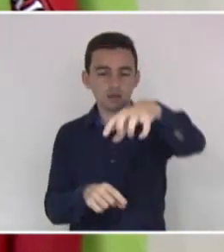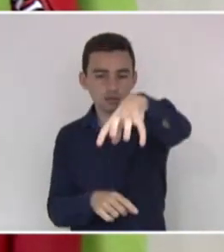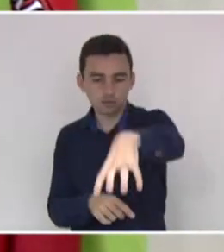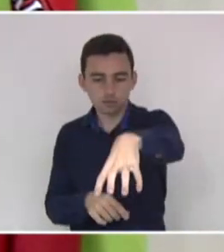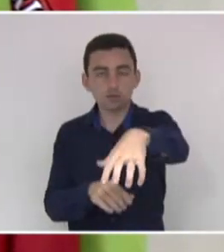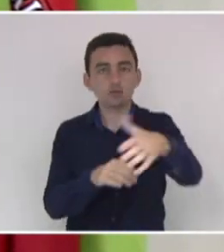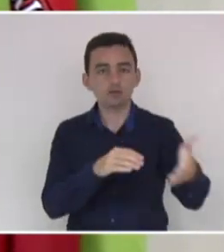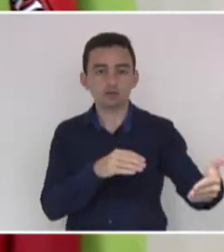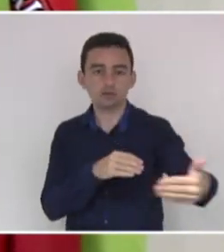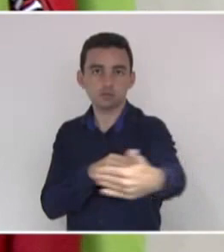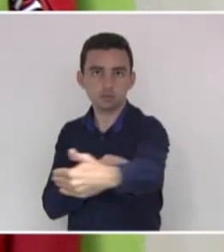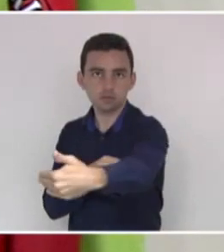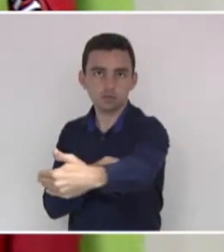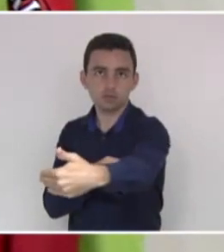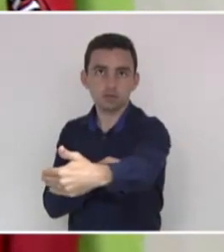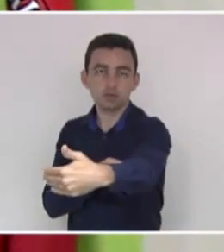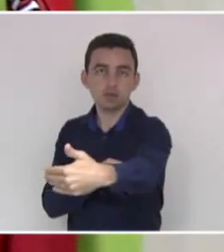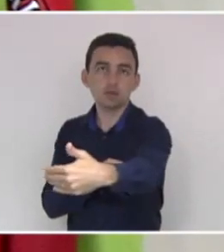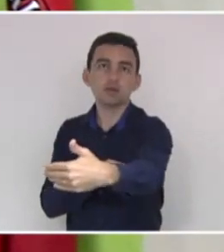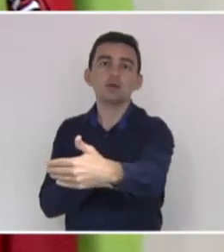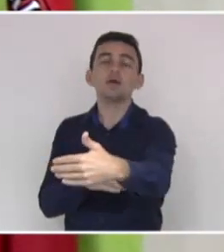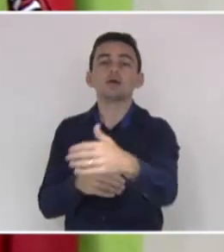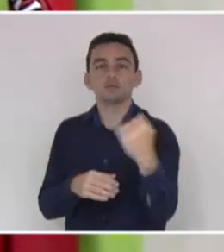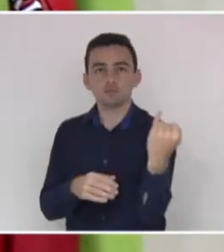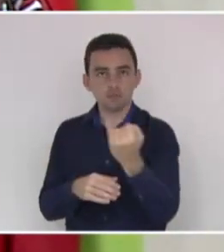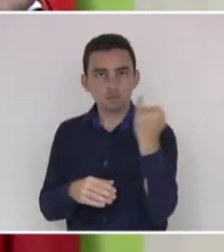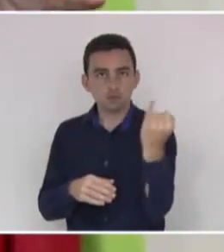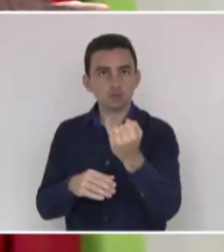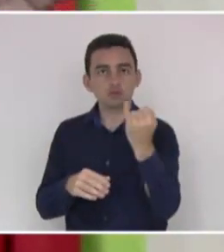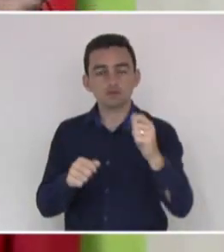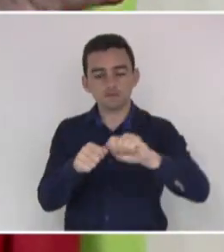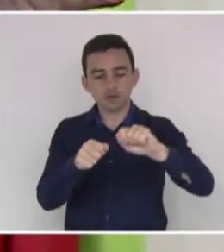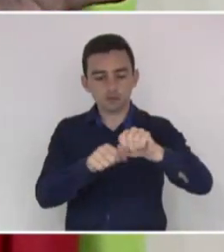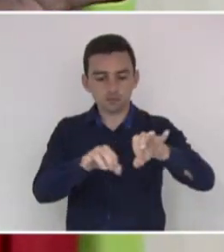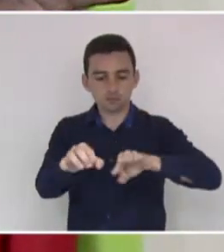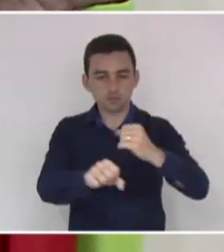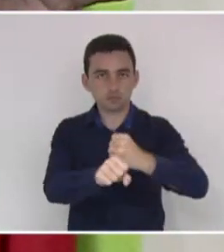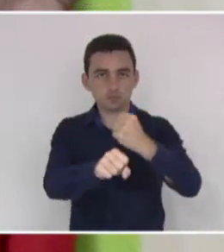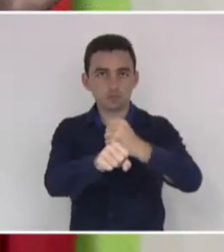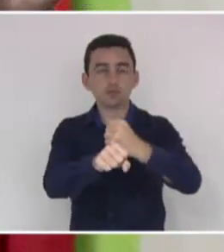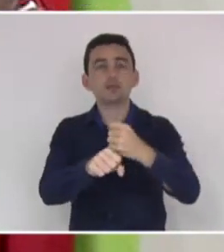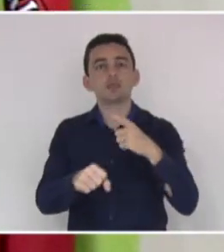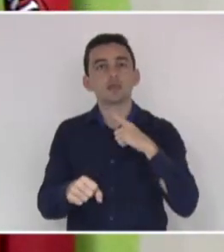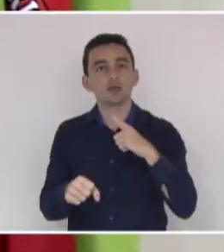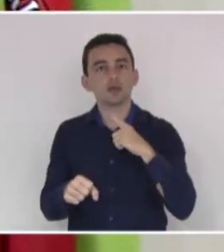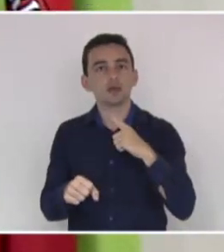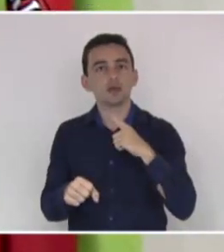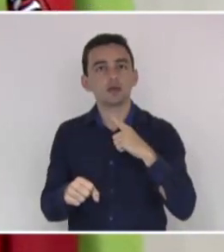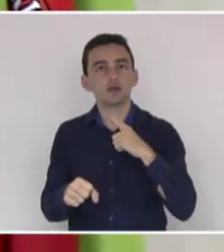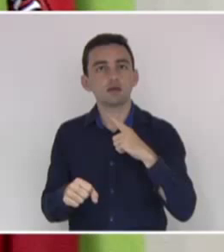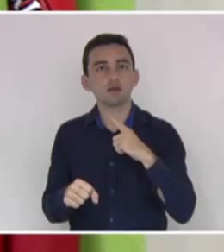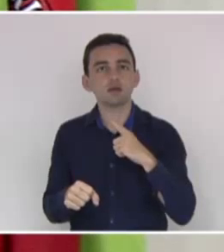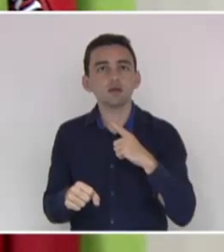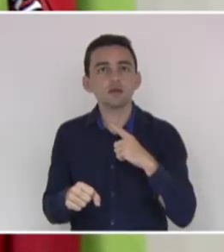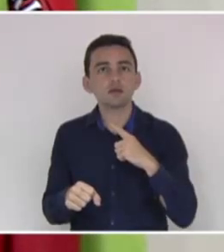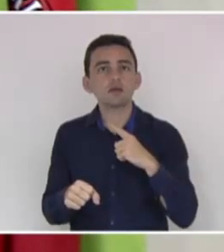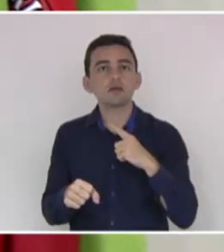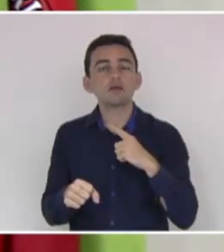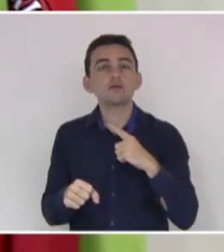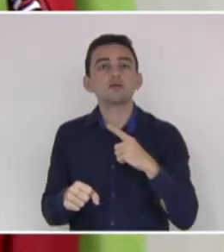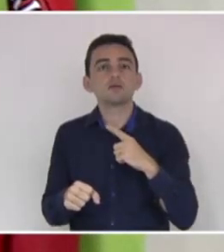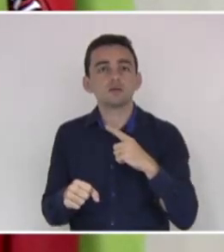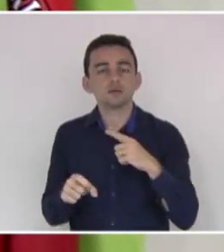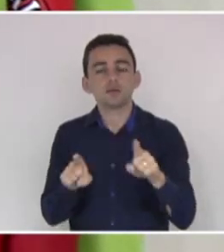foi reivindicada. E esse ato, inclusive, vai contar com um bolo porque está fazendo